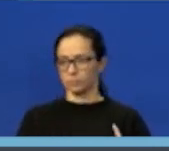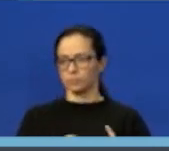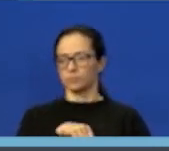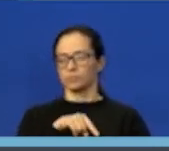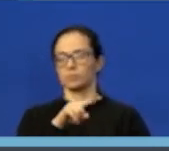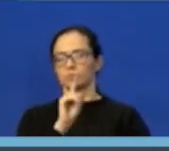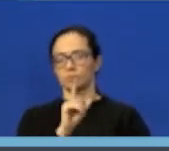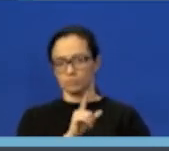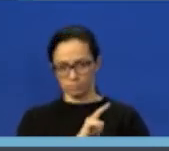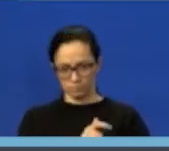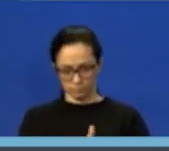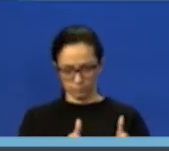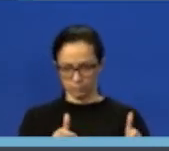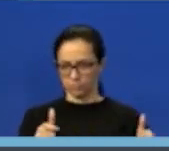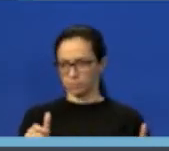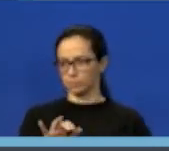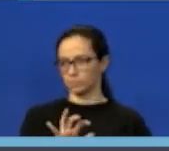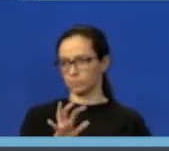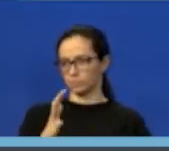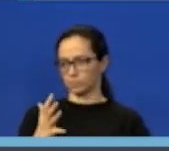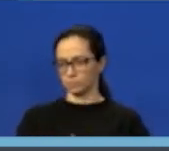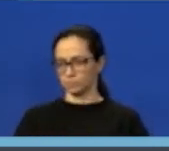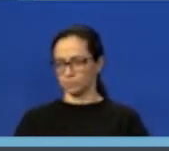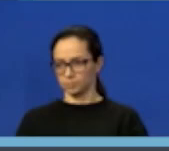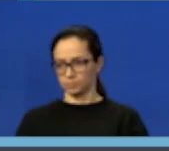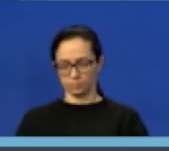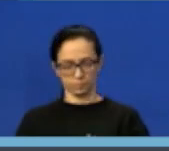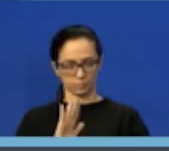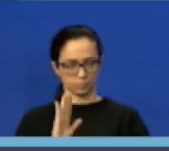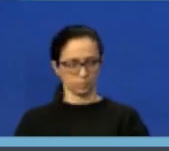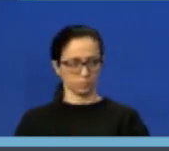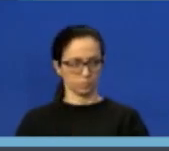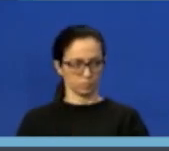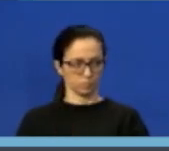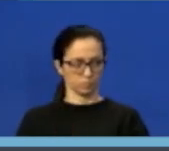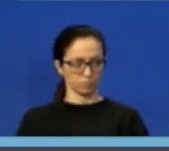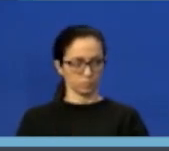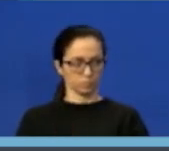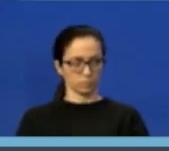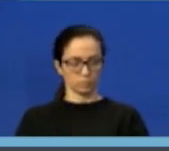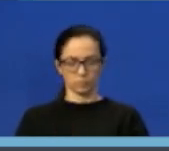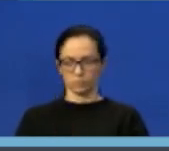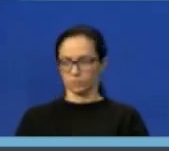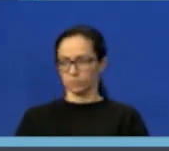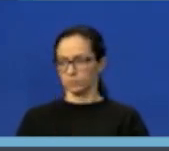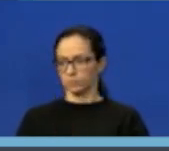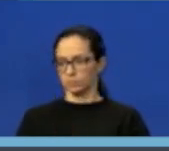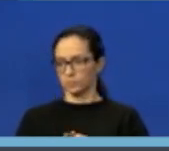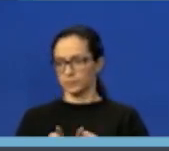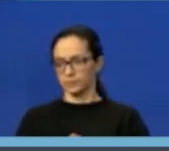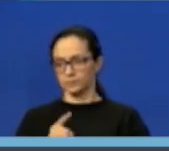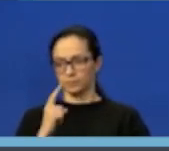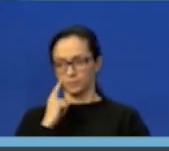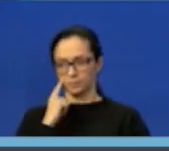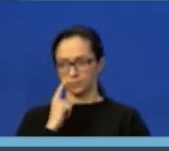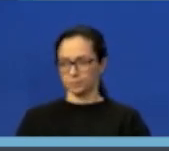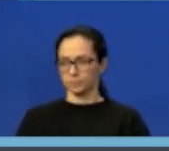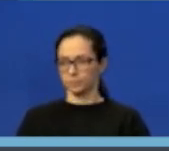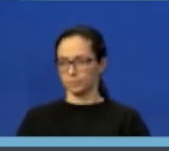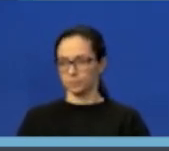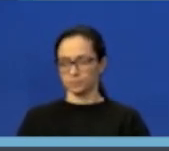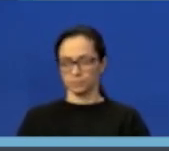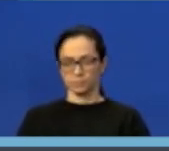em torno de 90% nesses dados coletados aí até 2007. Ocorreu também, né, uma queda